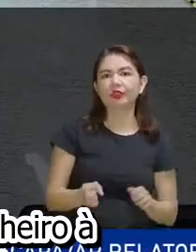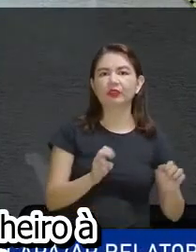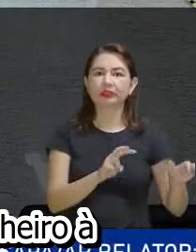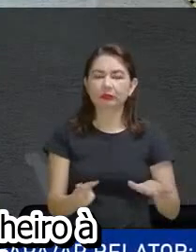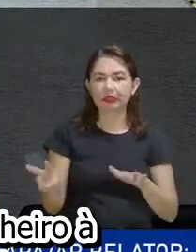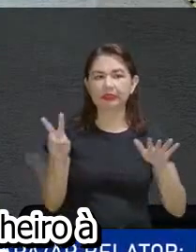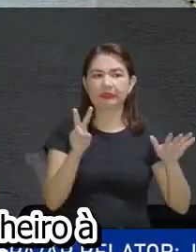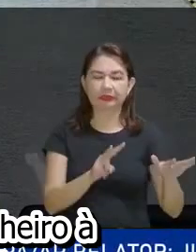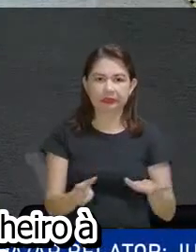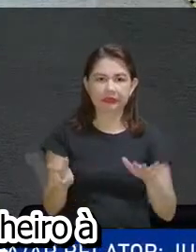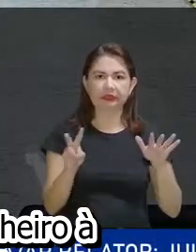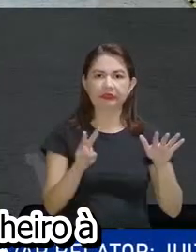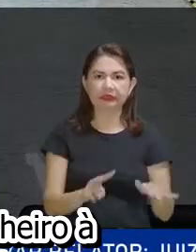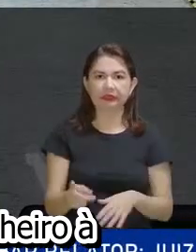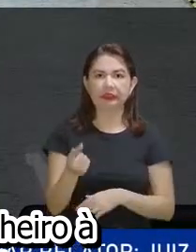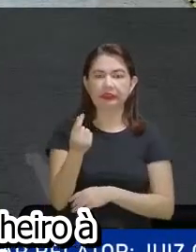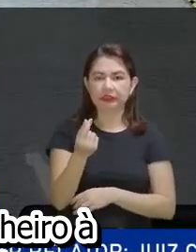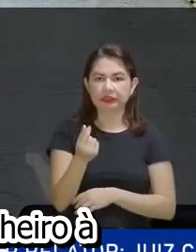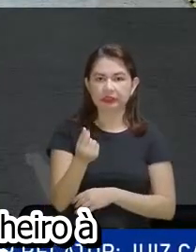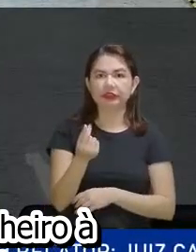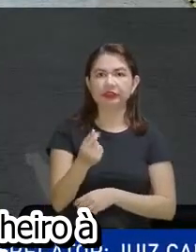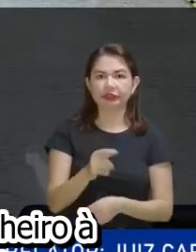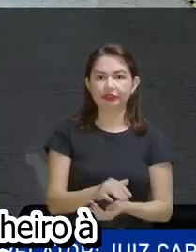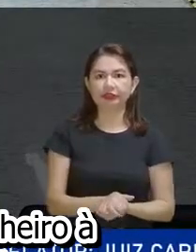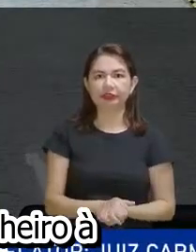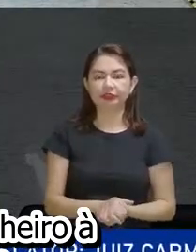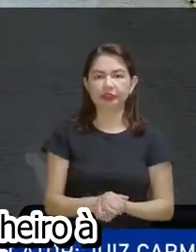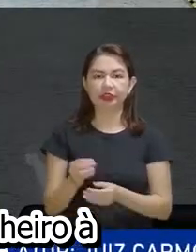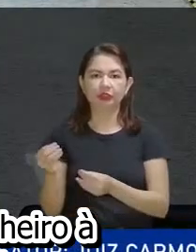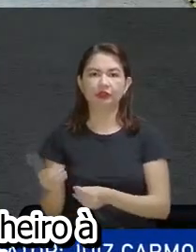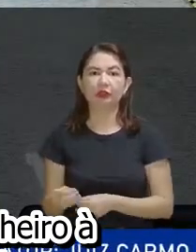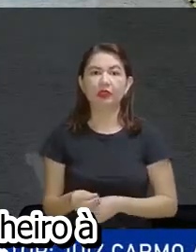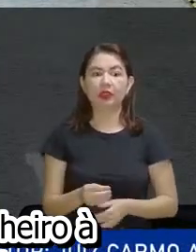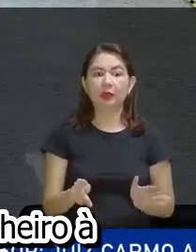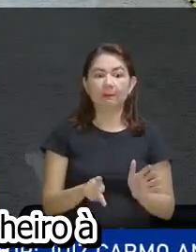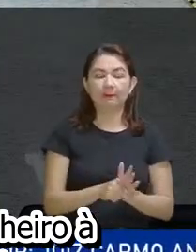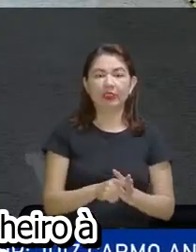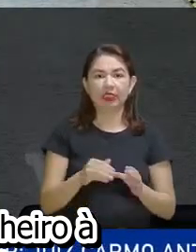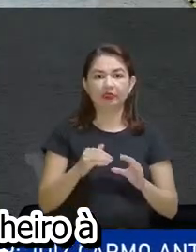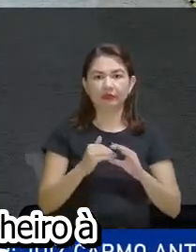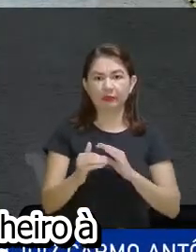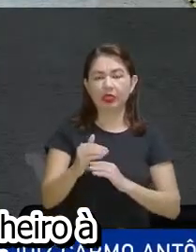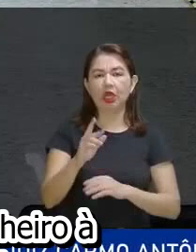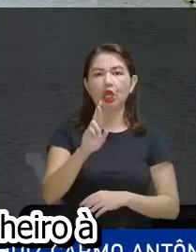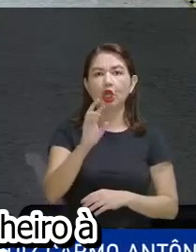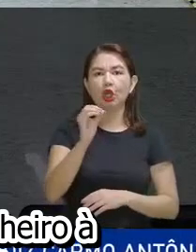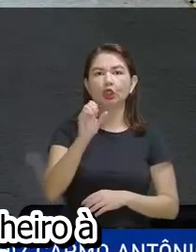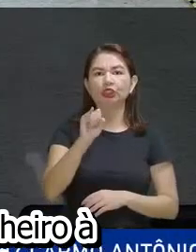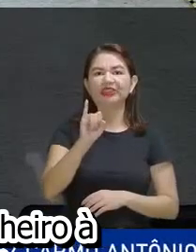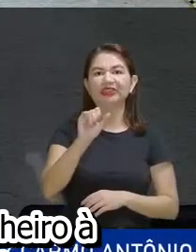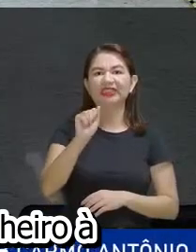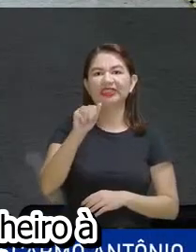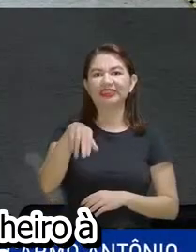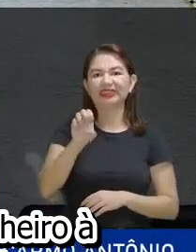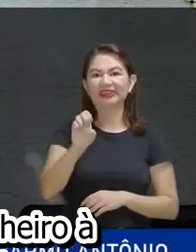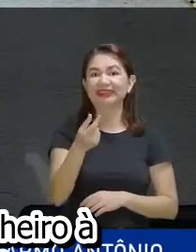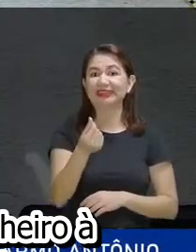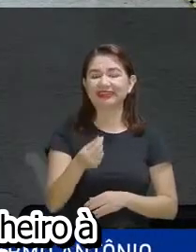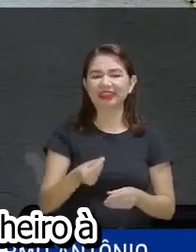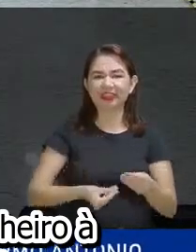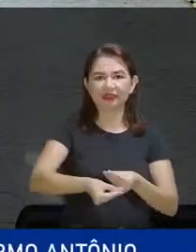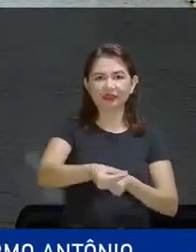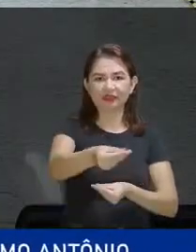semana enfiava valores em dinheiro a Rosiane, que é a presidente da instituição Abraço em Oiapoque.